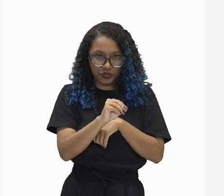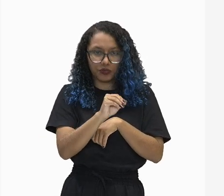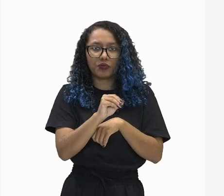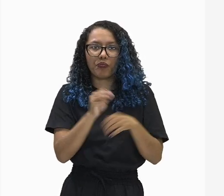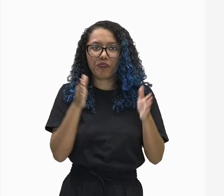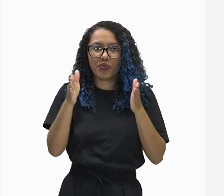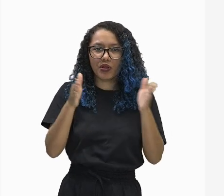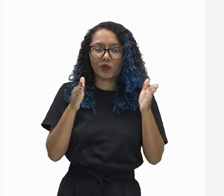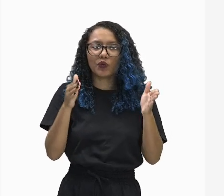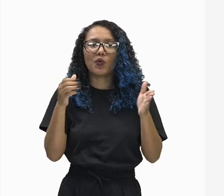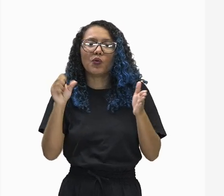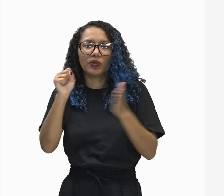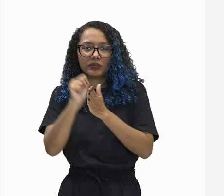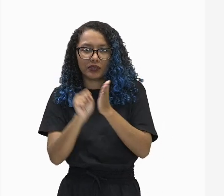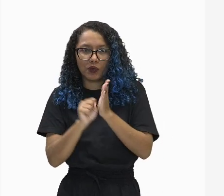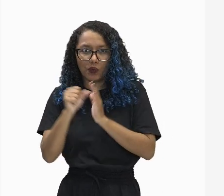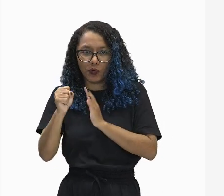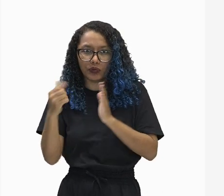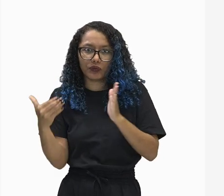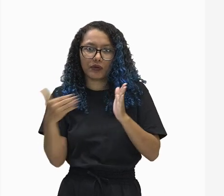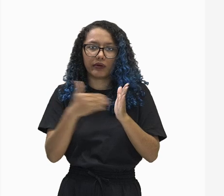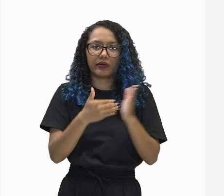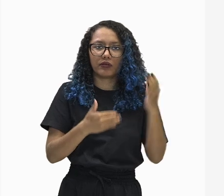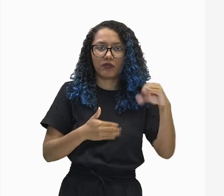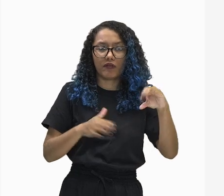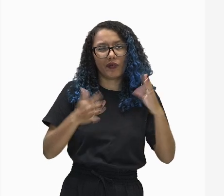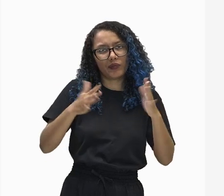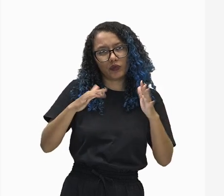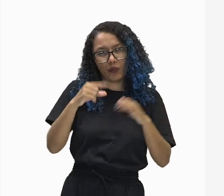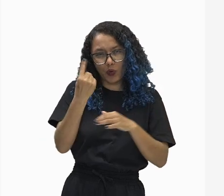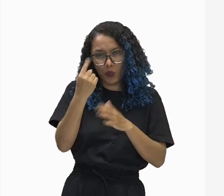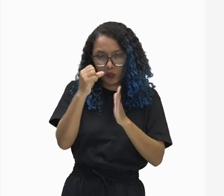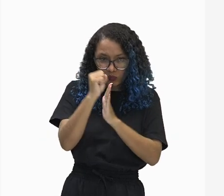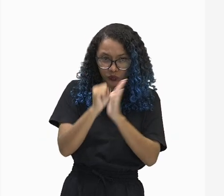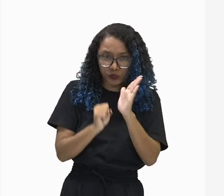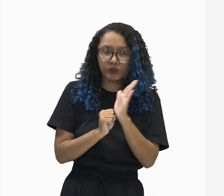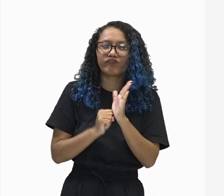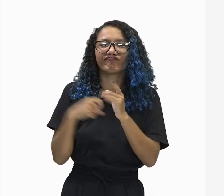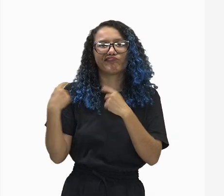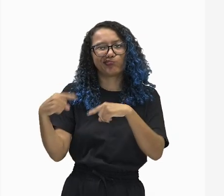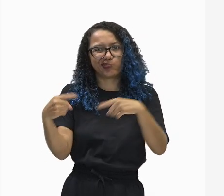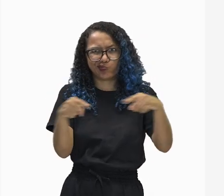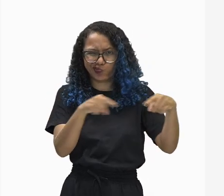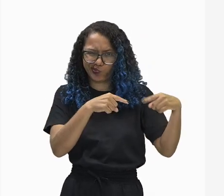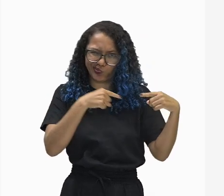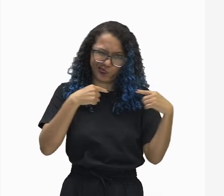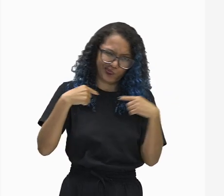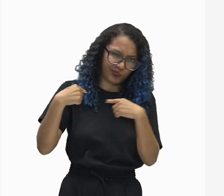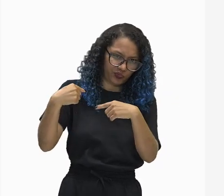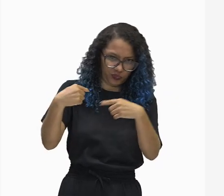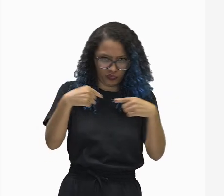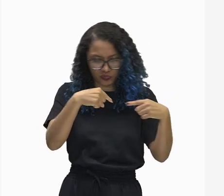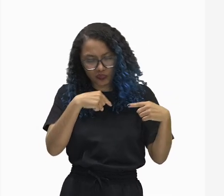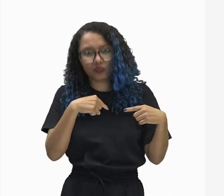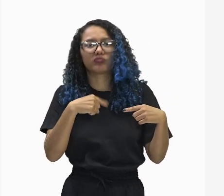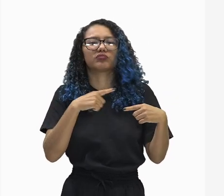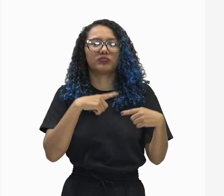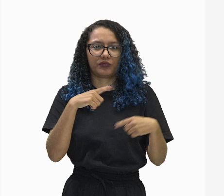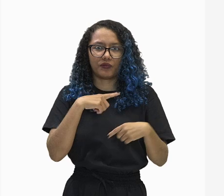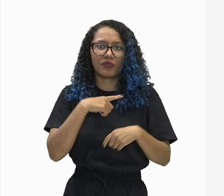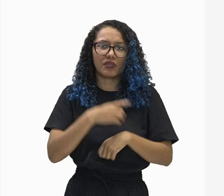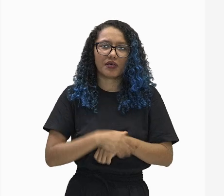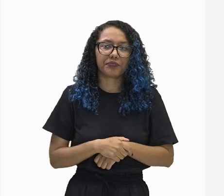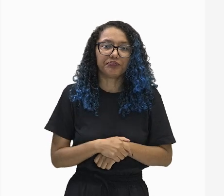9, tá, gente? Um pouco mais de um século de disputa iconoclasta. Lembrando, gente, que quando a